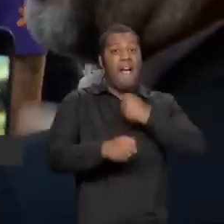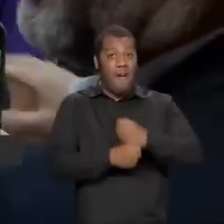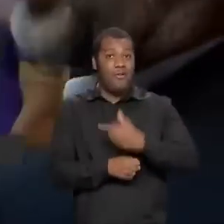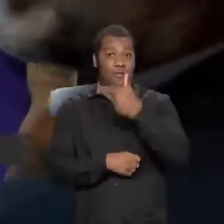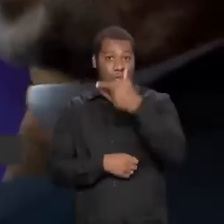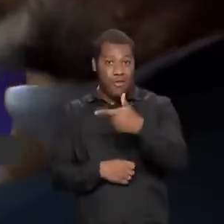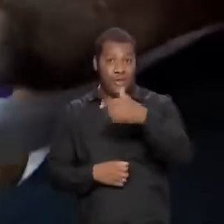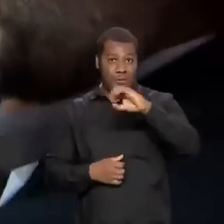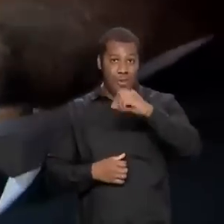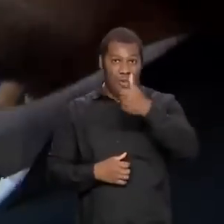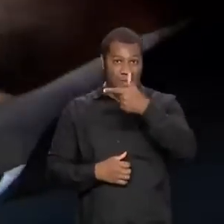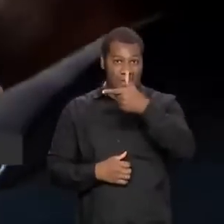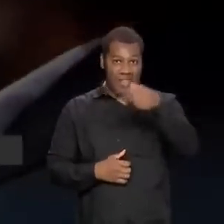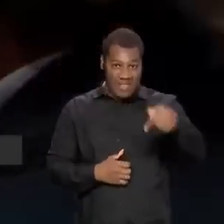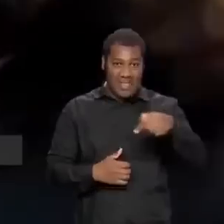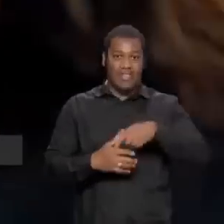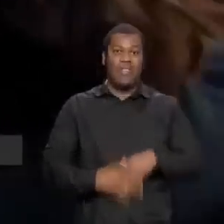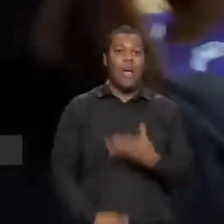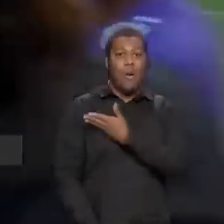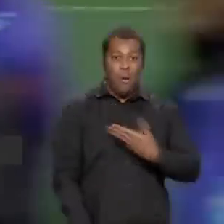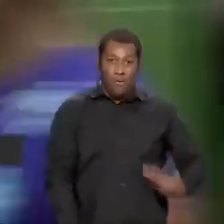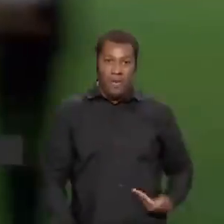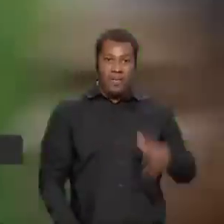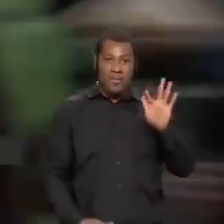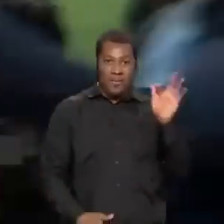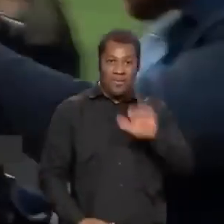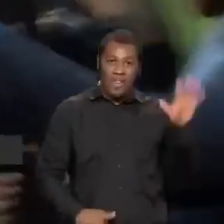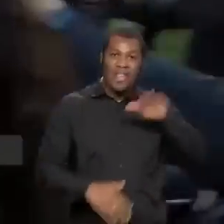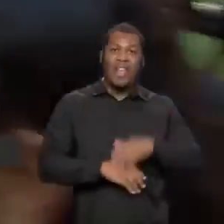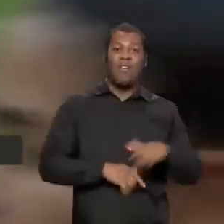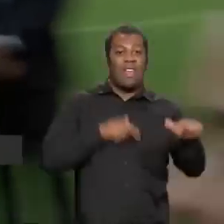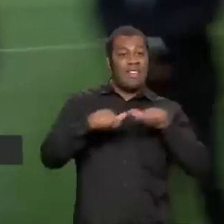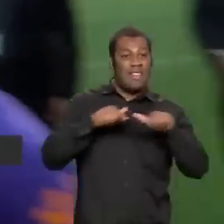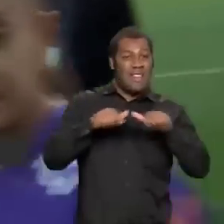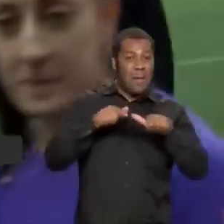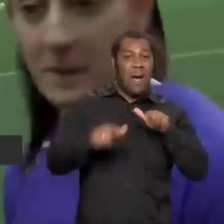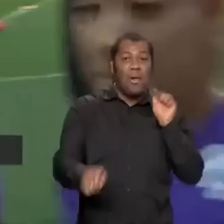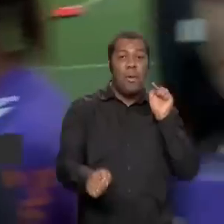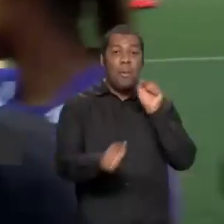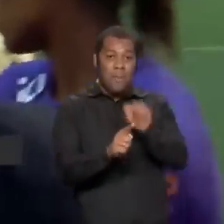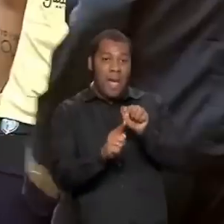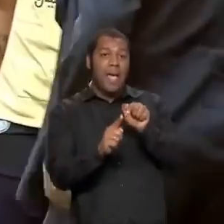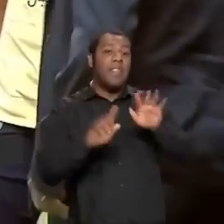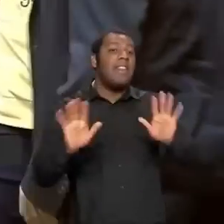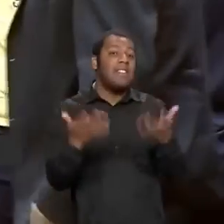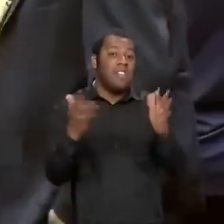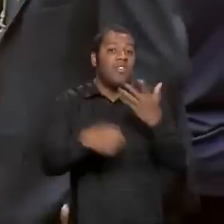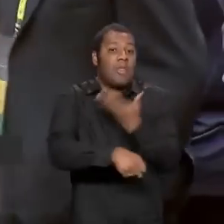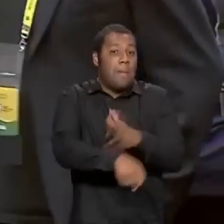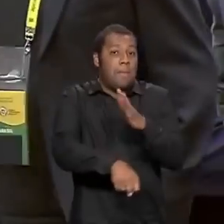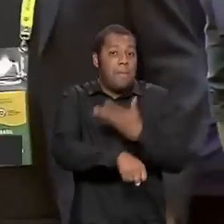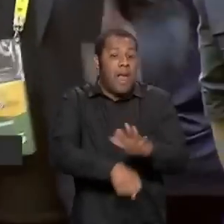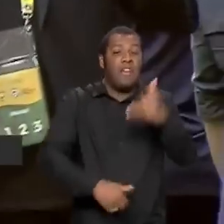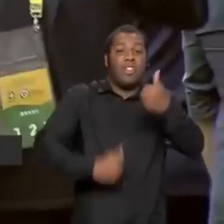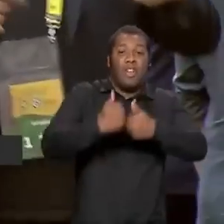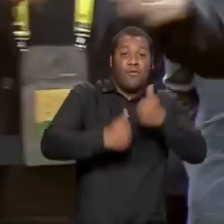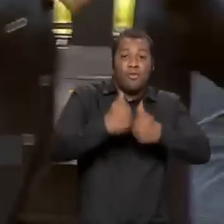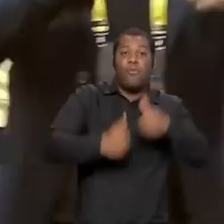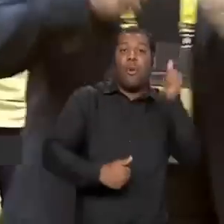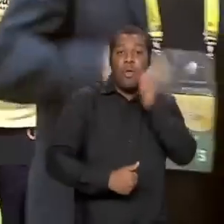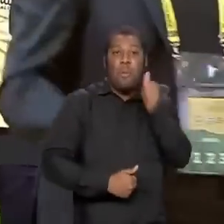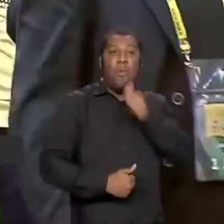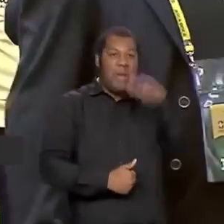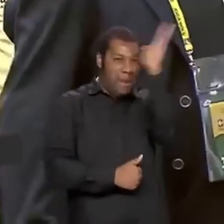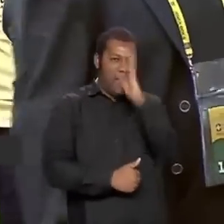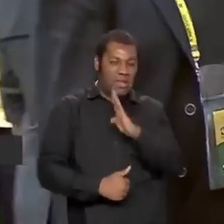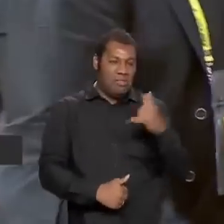2027. O governo federal também trabalha para massificar a prática do futebol entre as mulheres brasileiras de